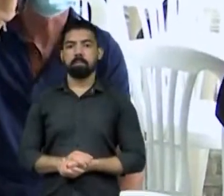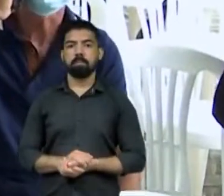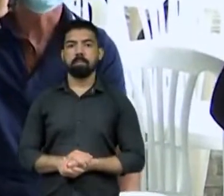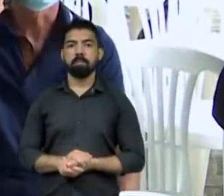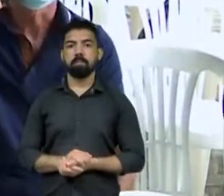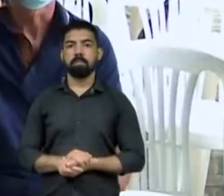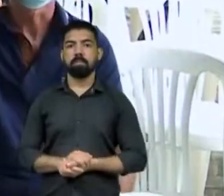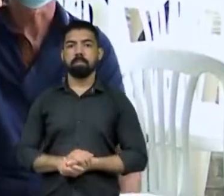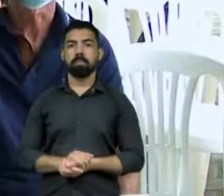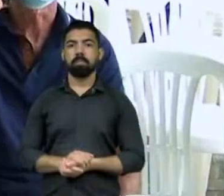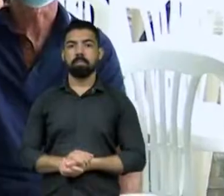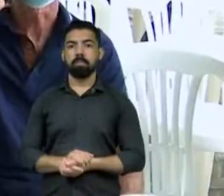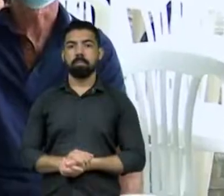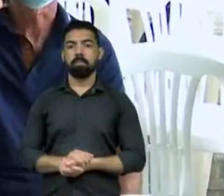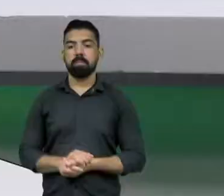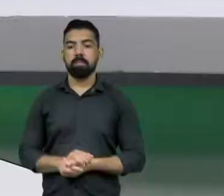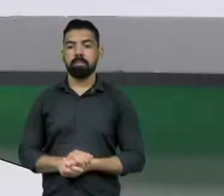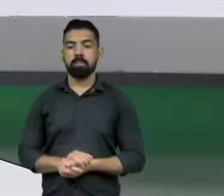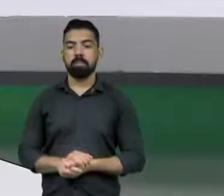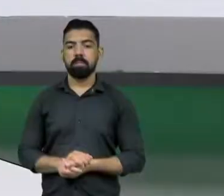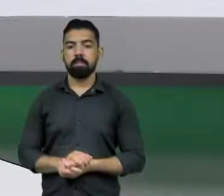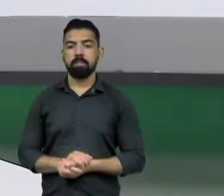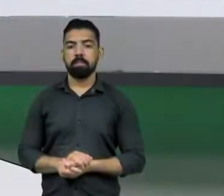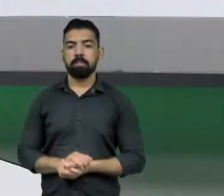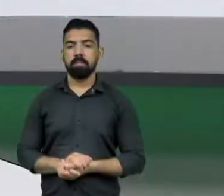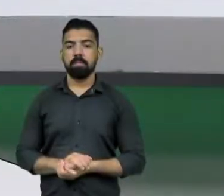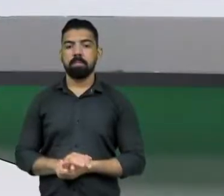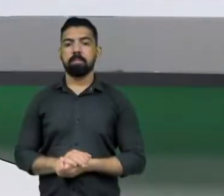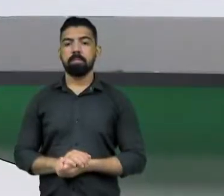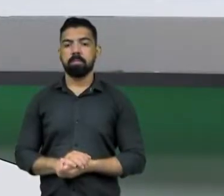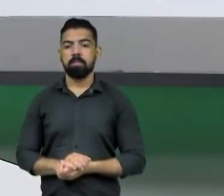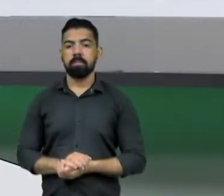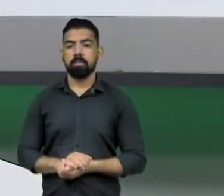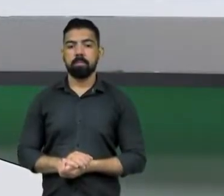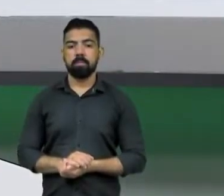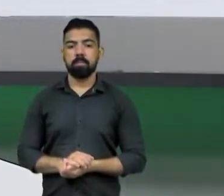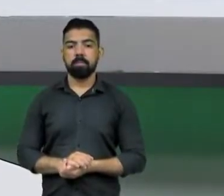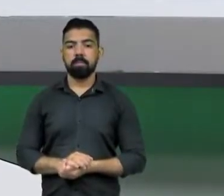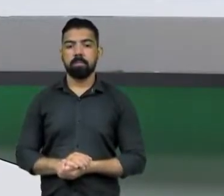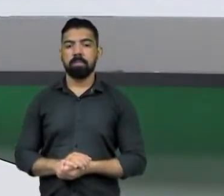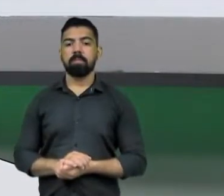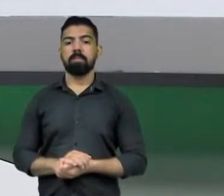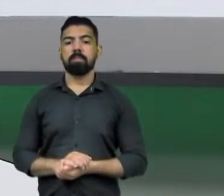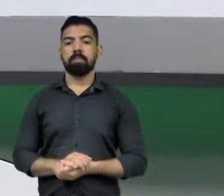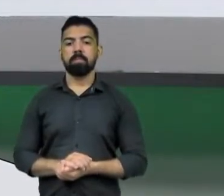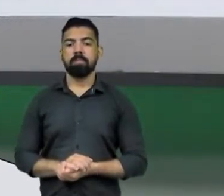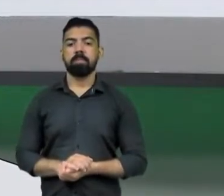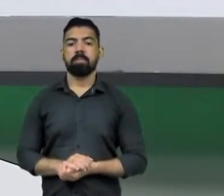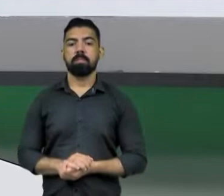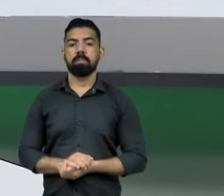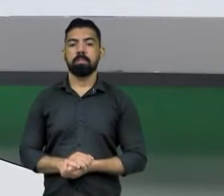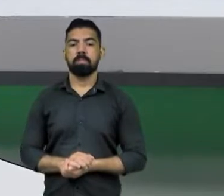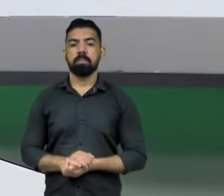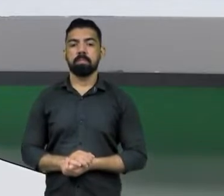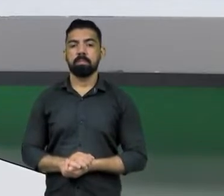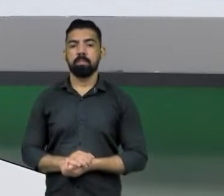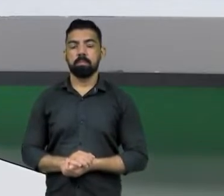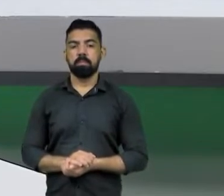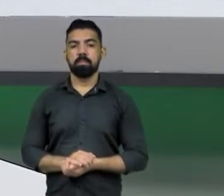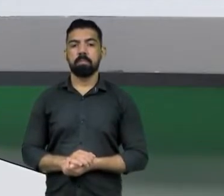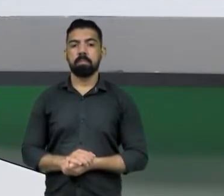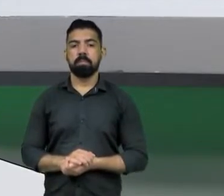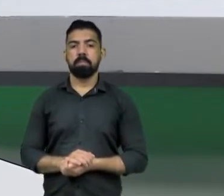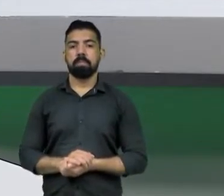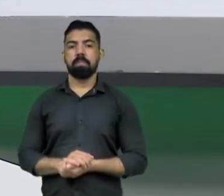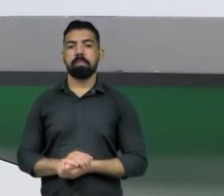aí do governador Camilo Santana. A governadora Isolda Sela entregou nesta segunda-feira o comando do raio do município